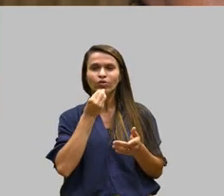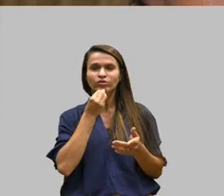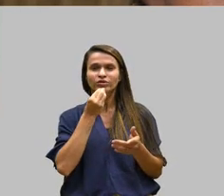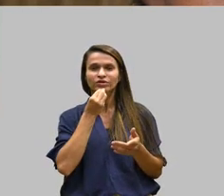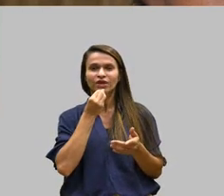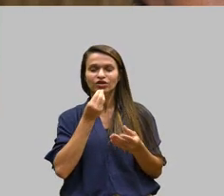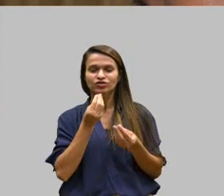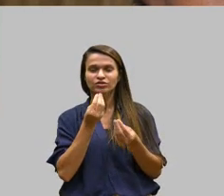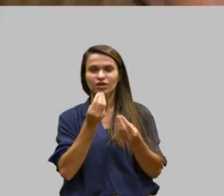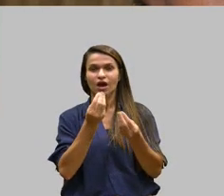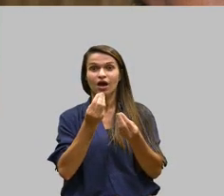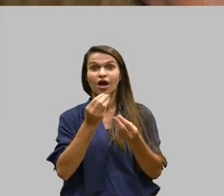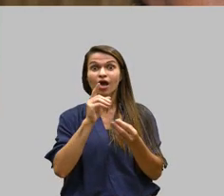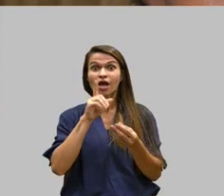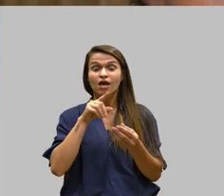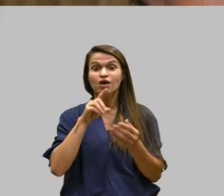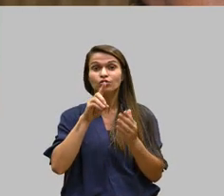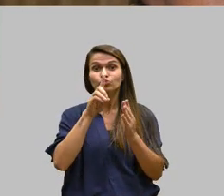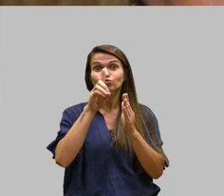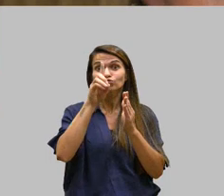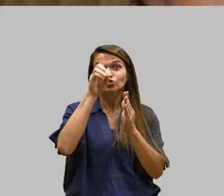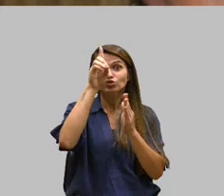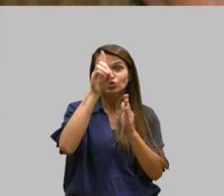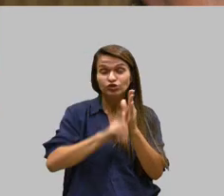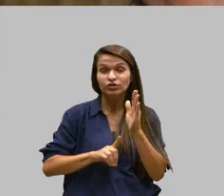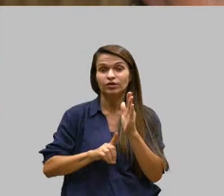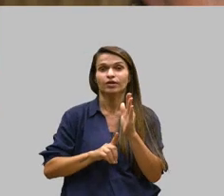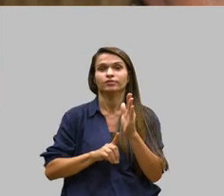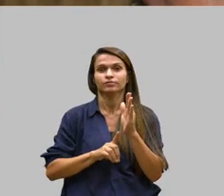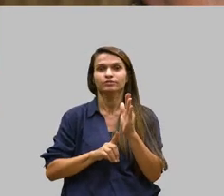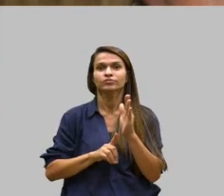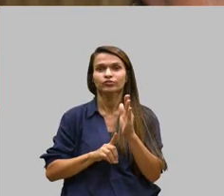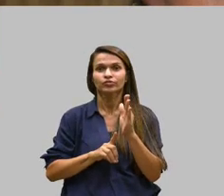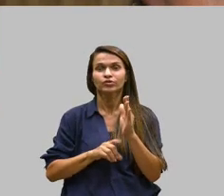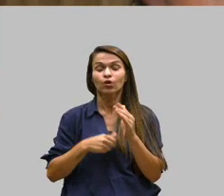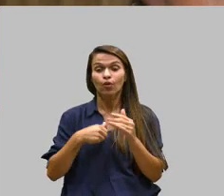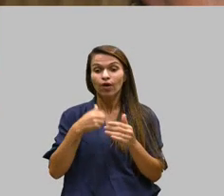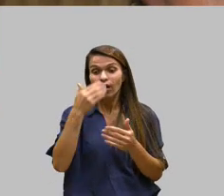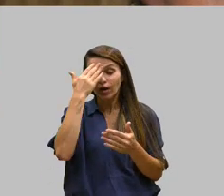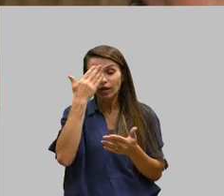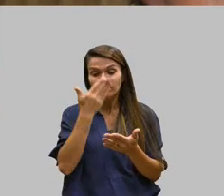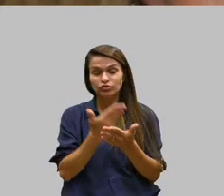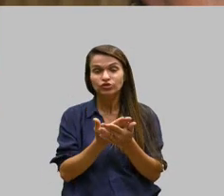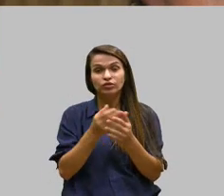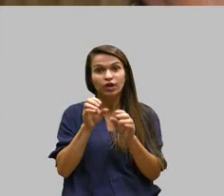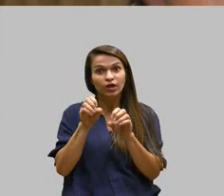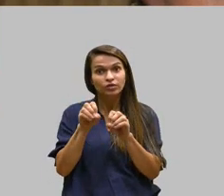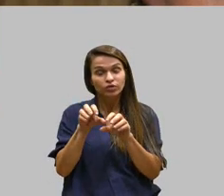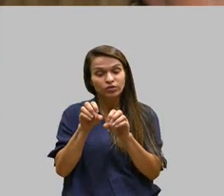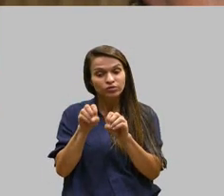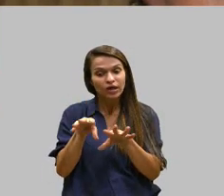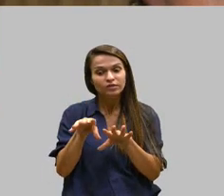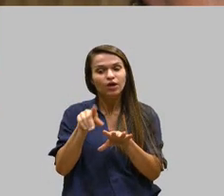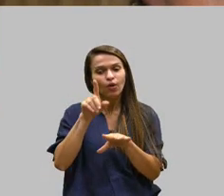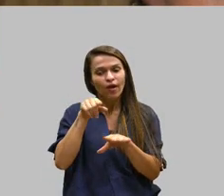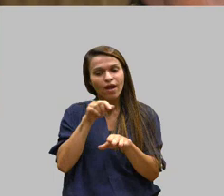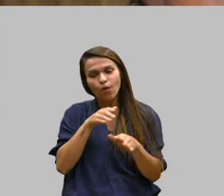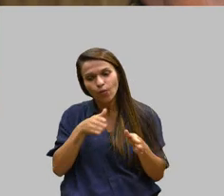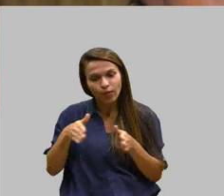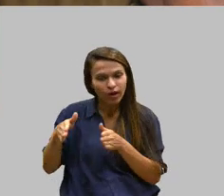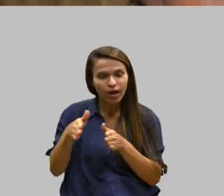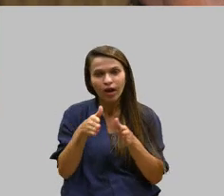direito então eu acredito muito que a educação ela é o único caminho para